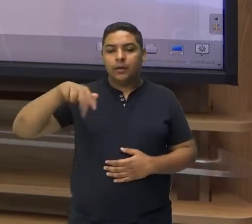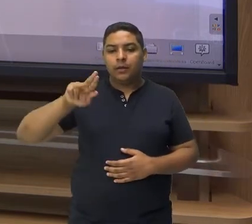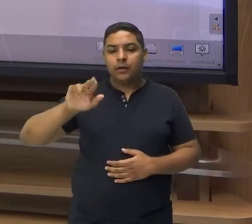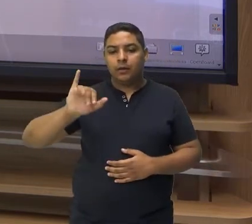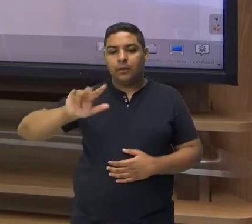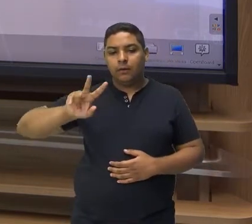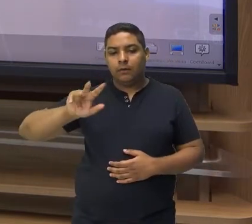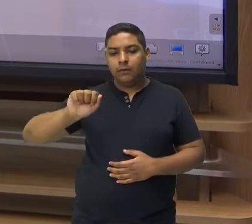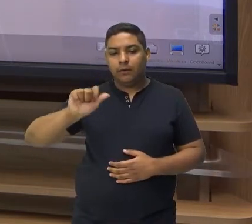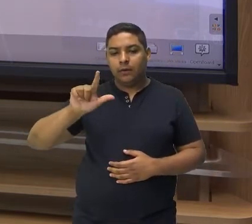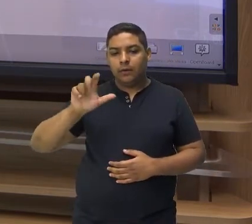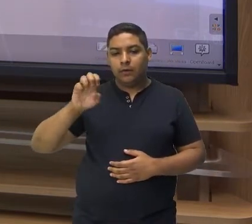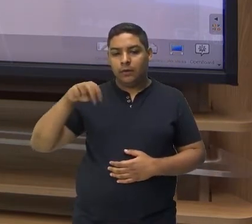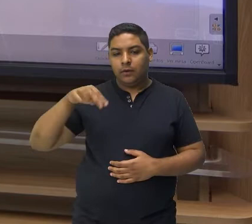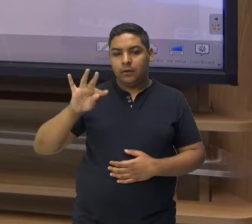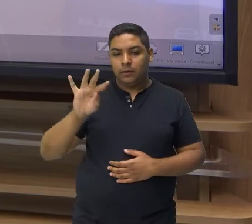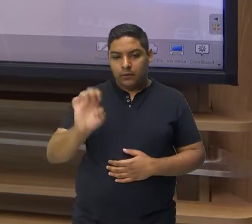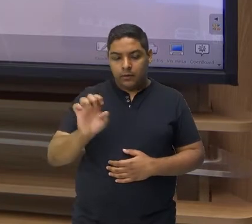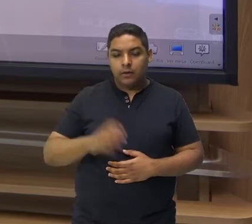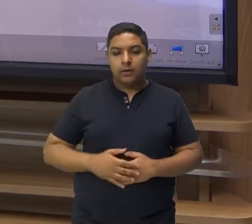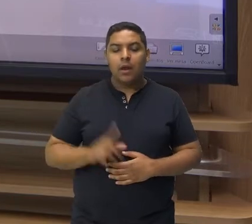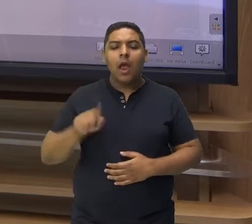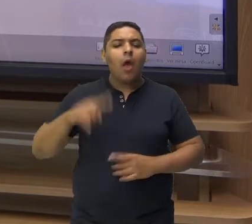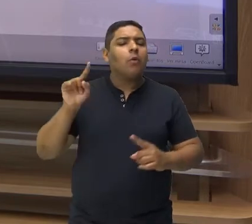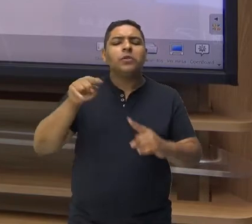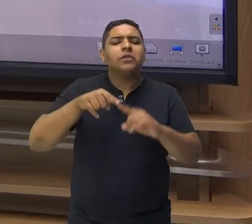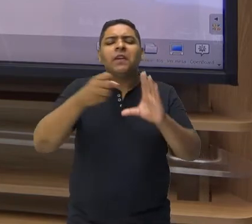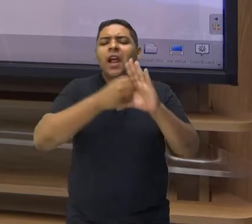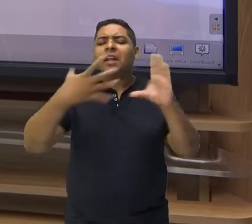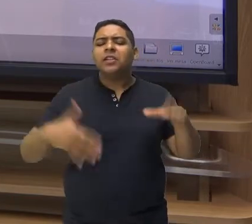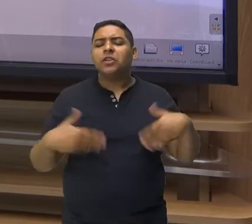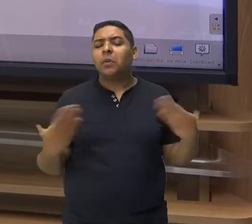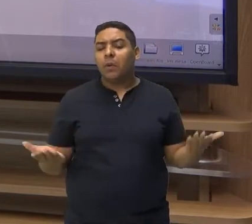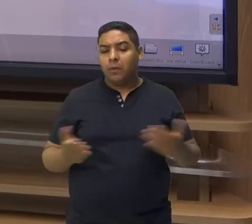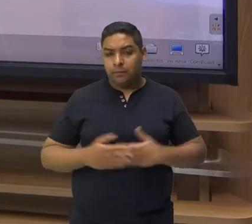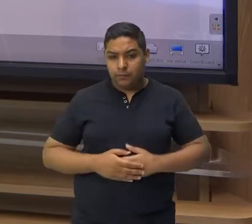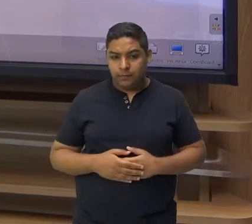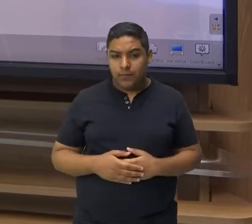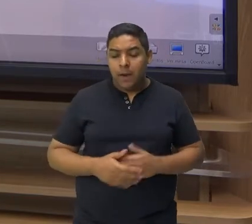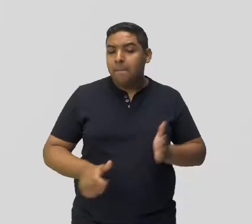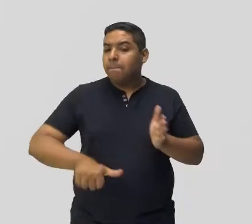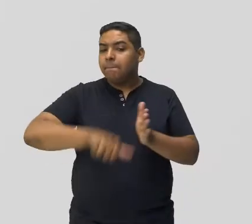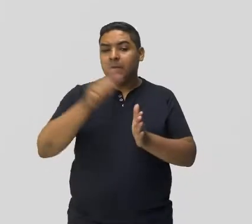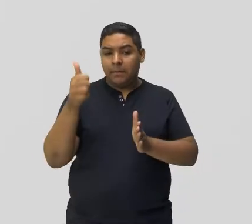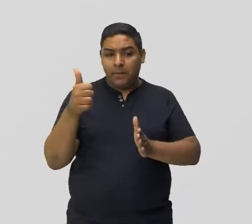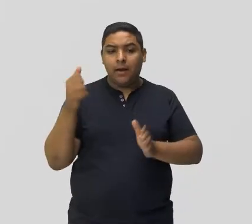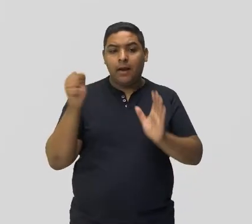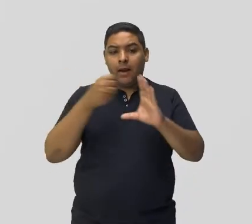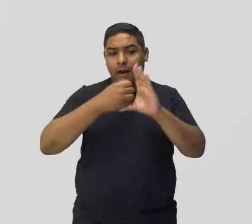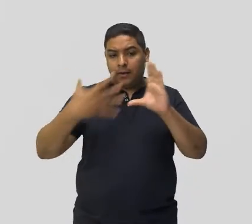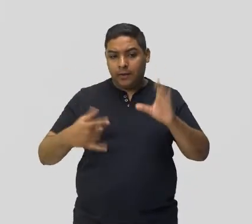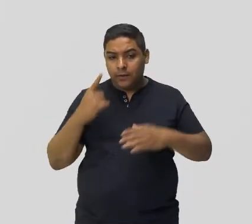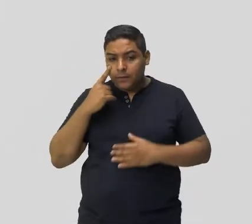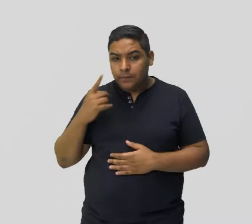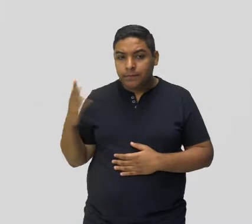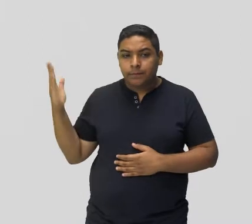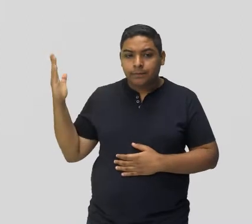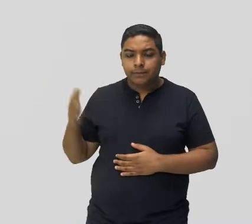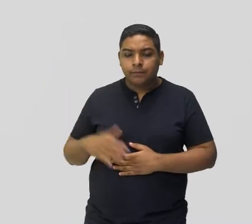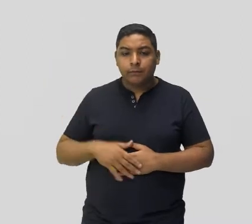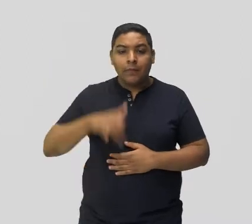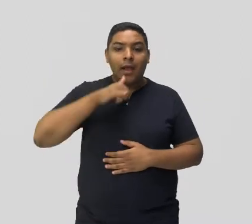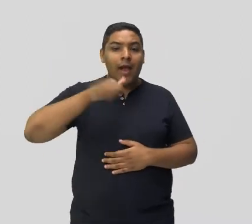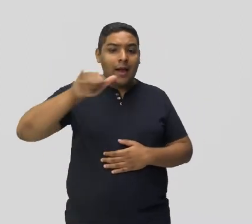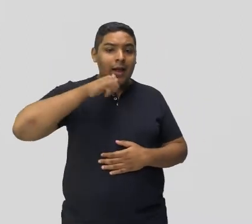tá certo? Nós vamos falar objetivamente quais são as características para vocês. Vamos para a primeira característica, olha só. A